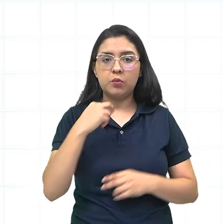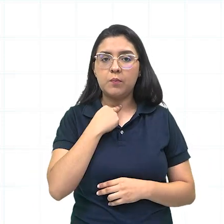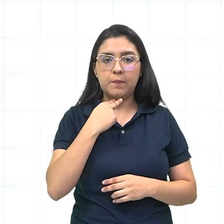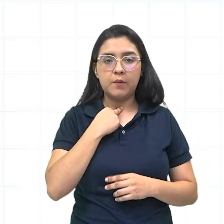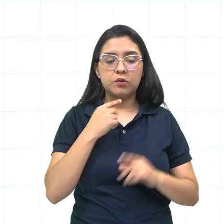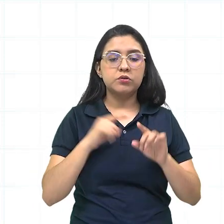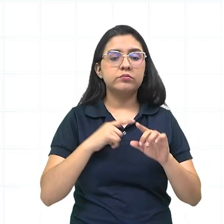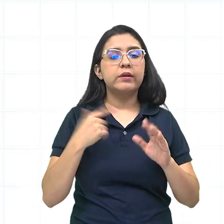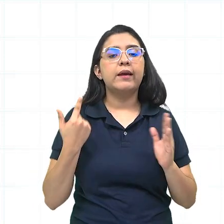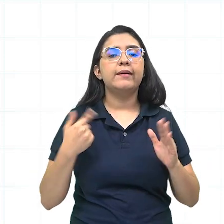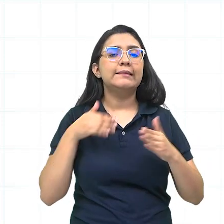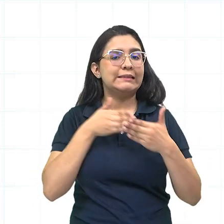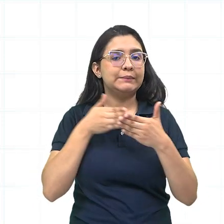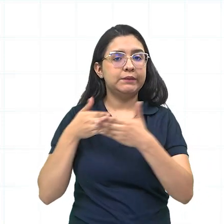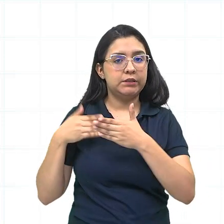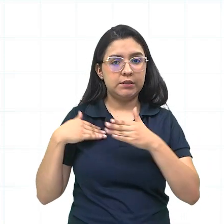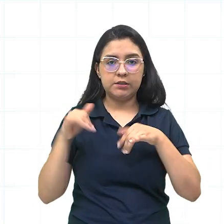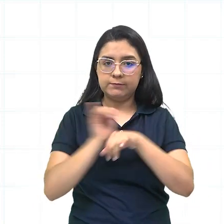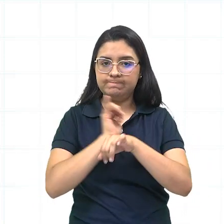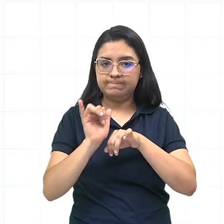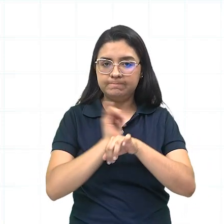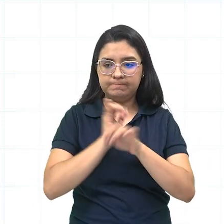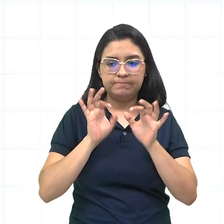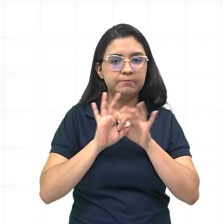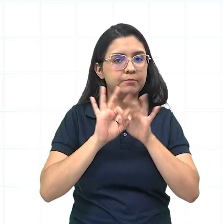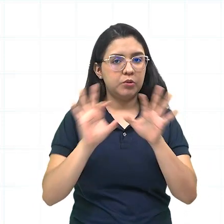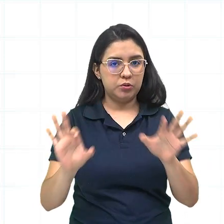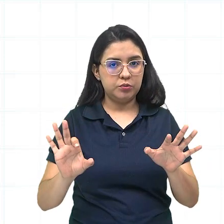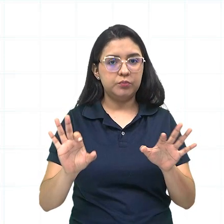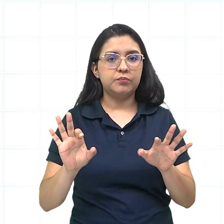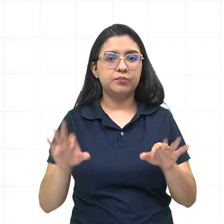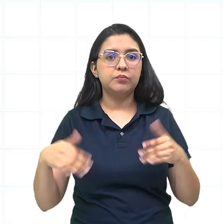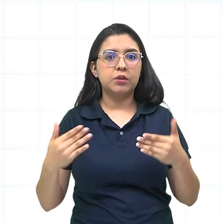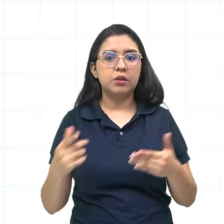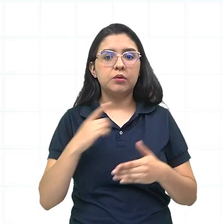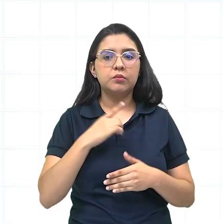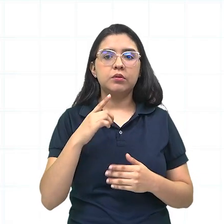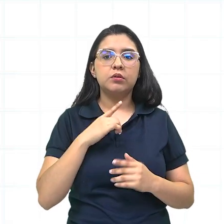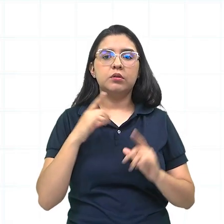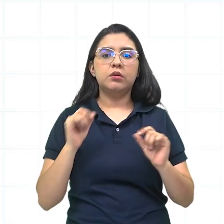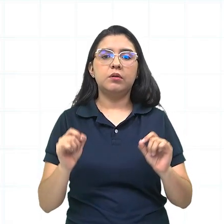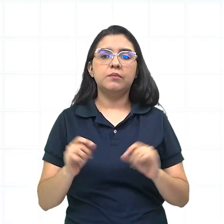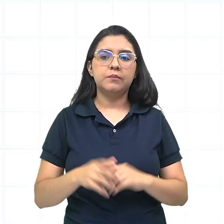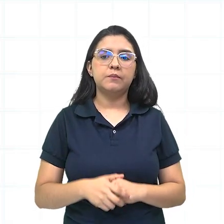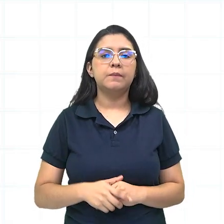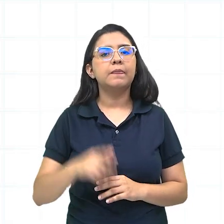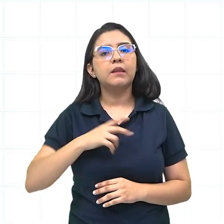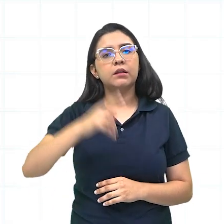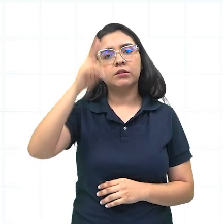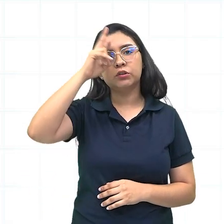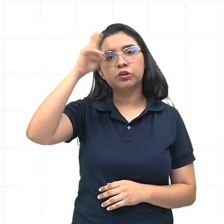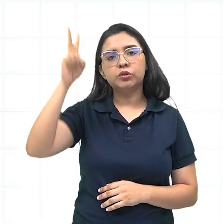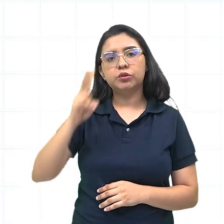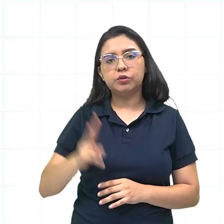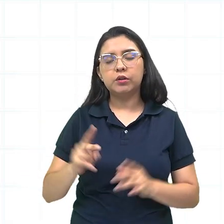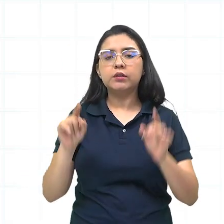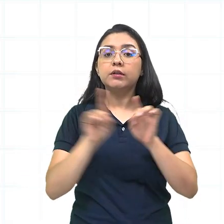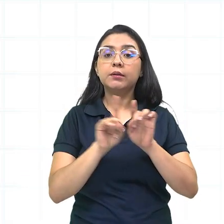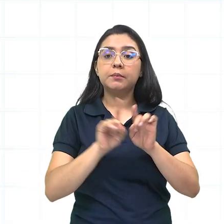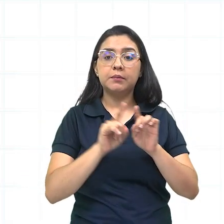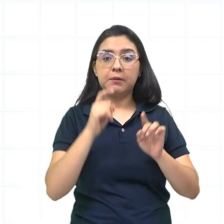limita as técnicas permitidas. Então, aí nós temos uma história e também